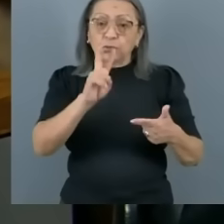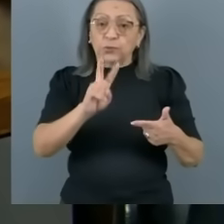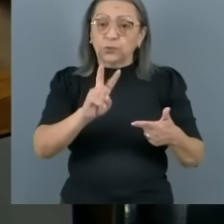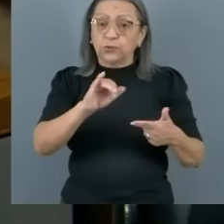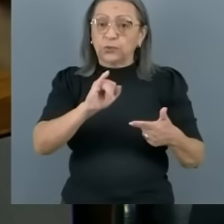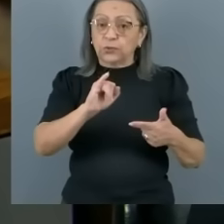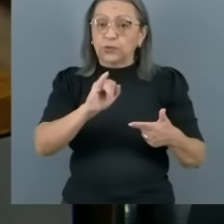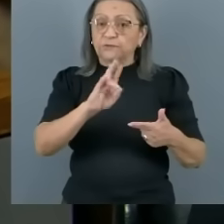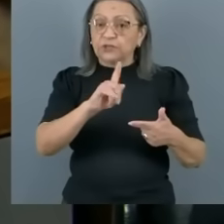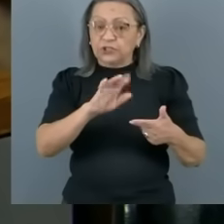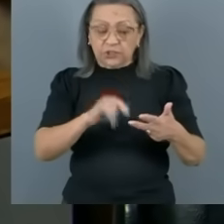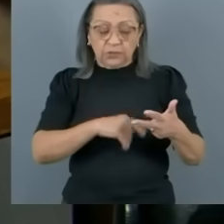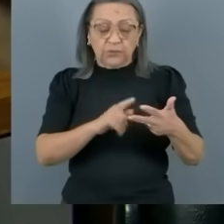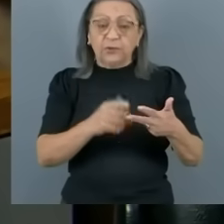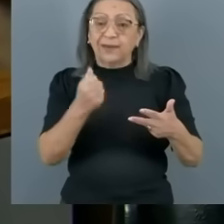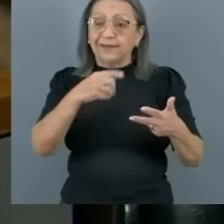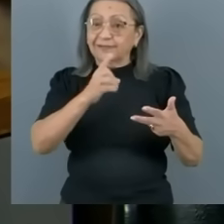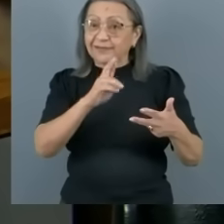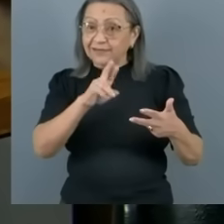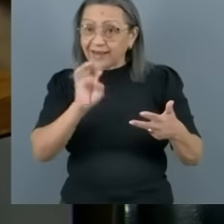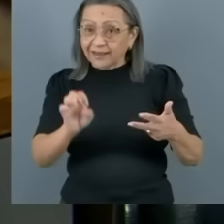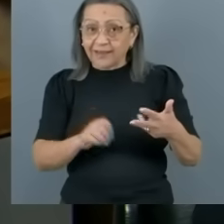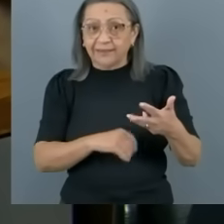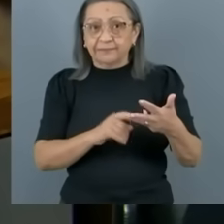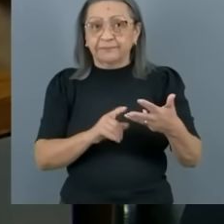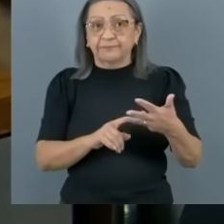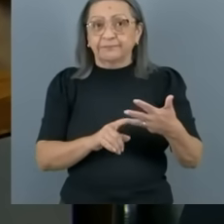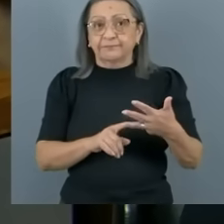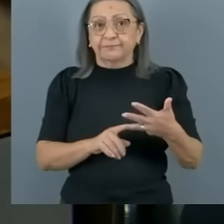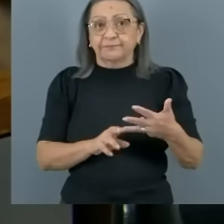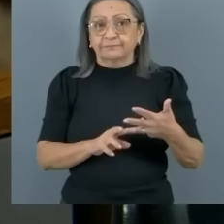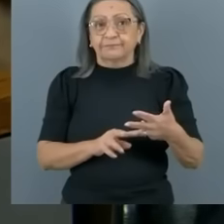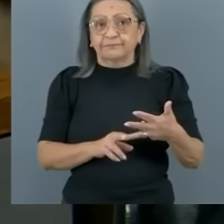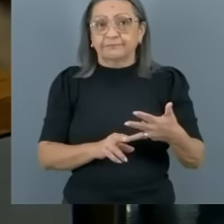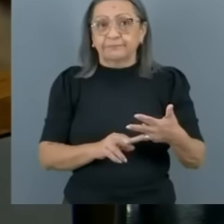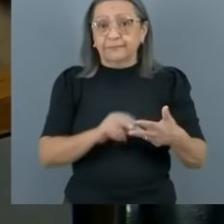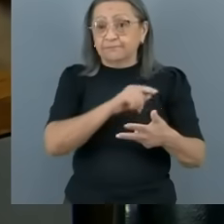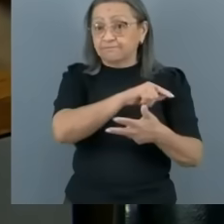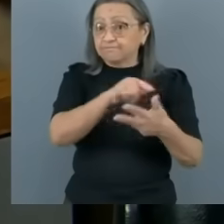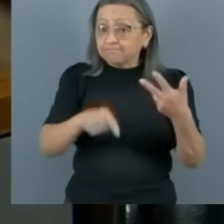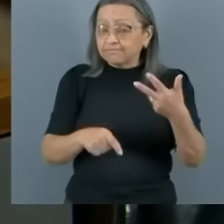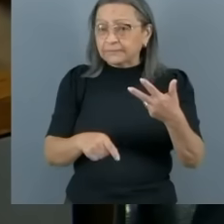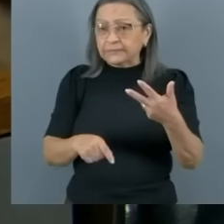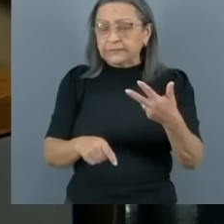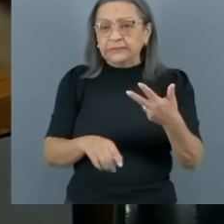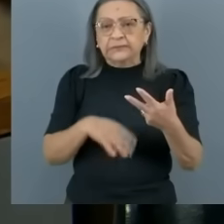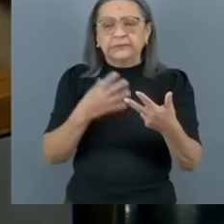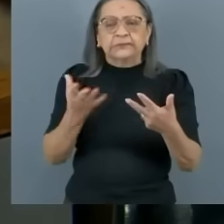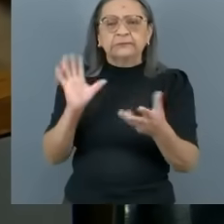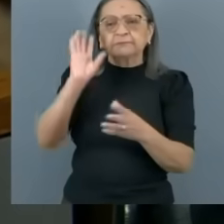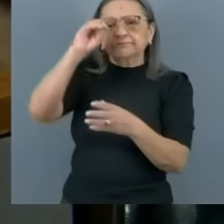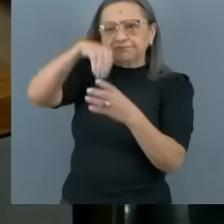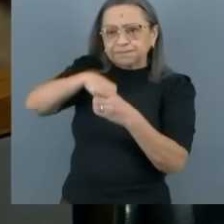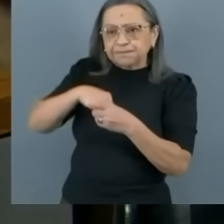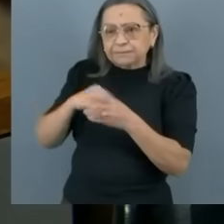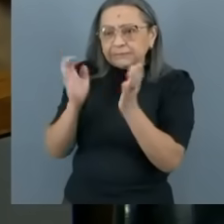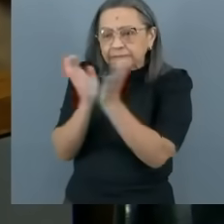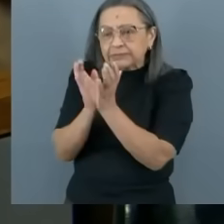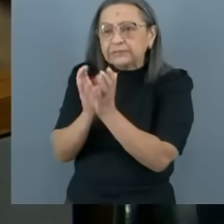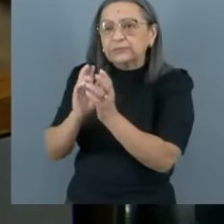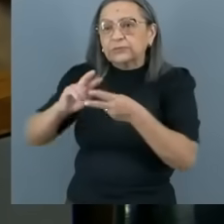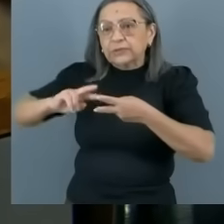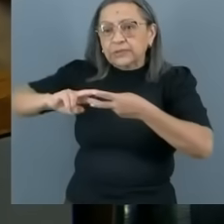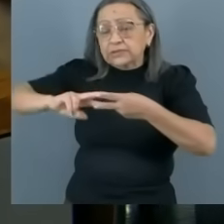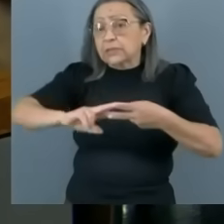André Fidelis, o ovo da serpente, que foram incrustados na burocracia do INSS